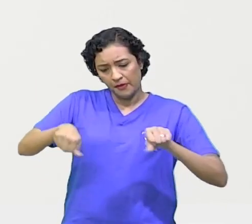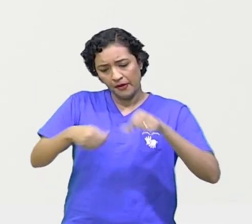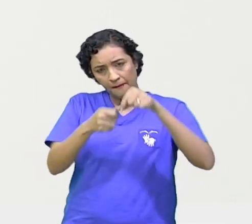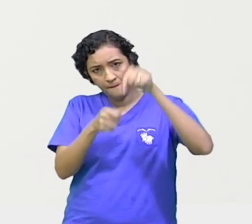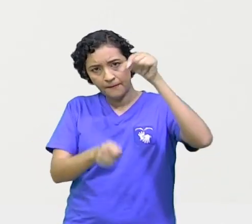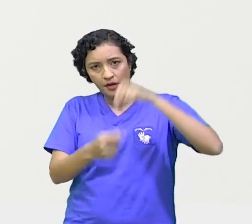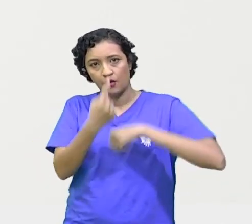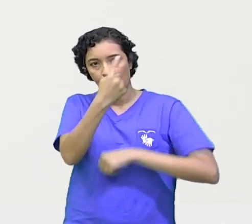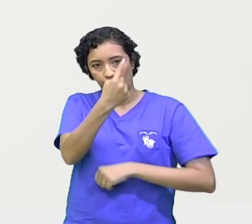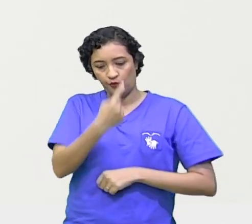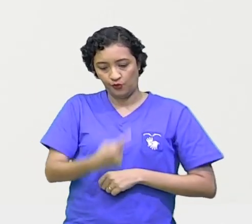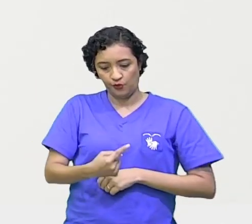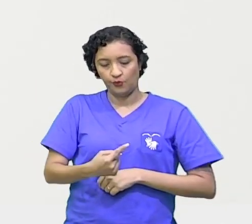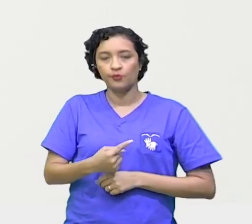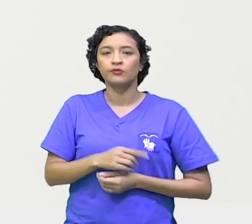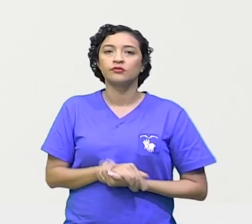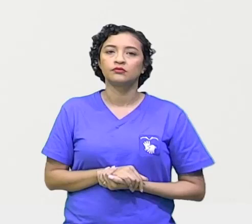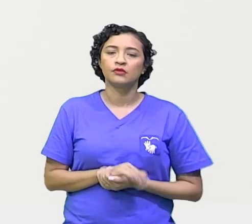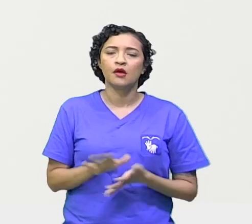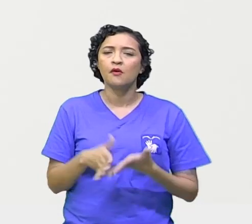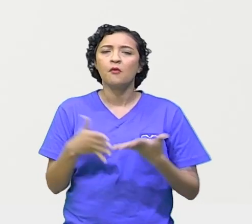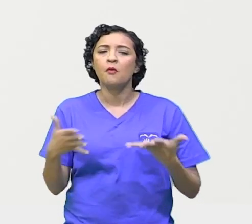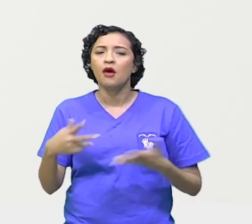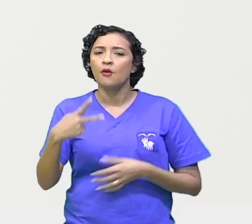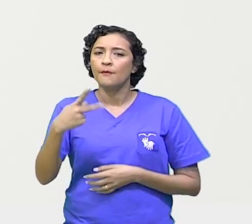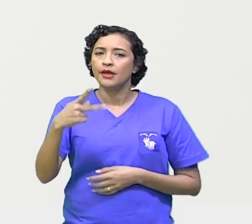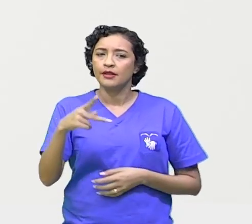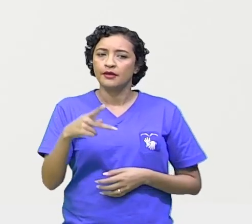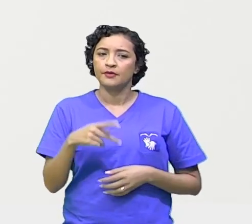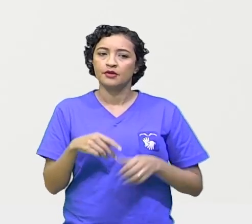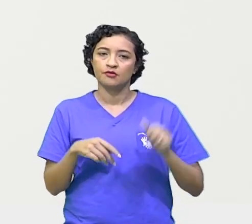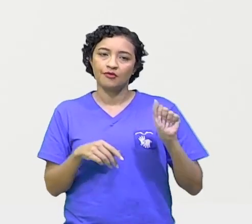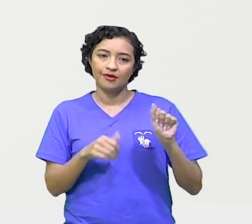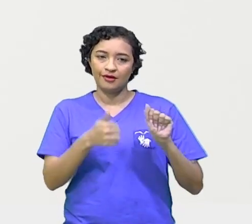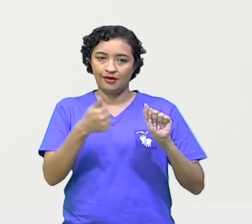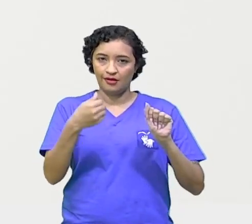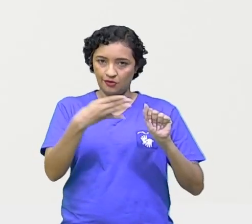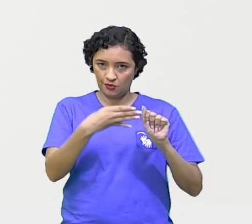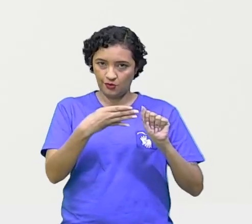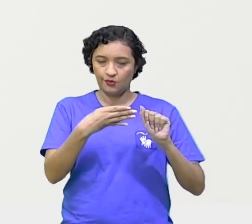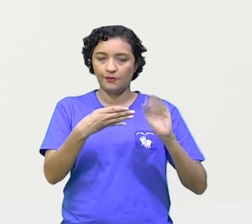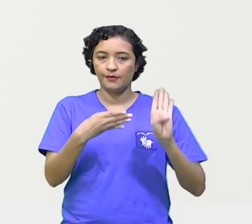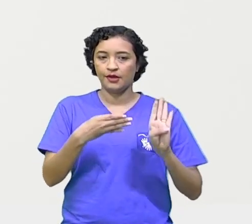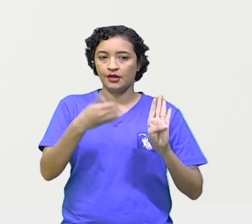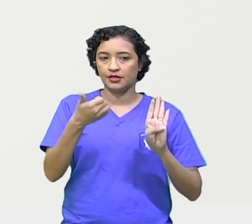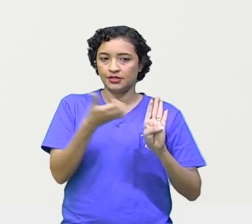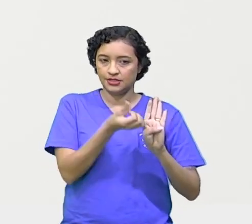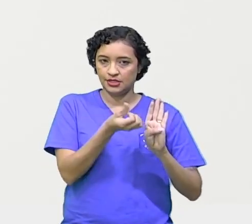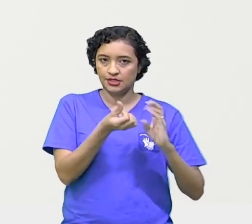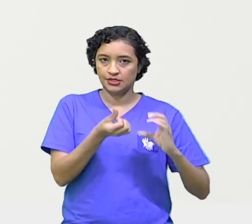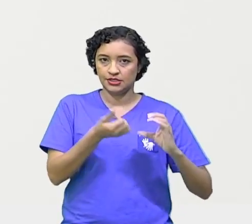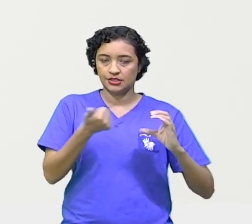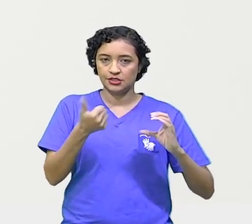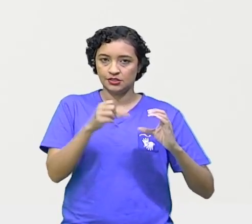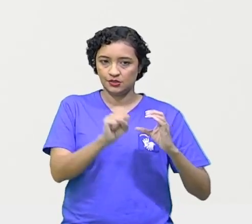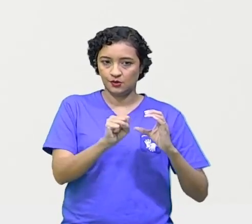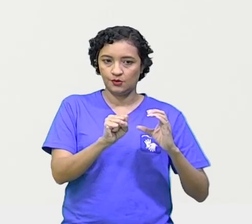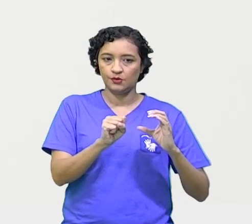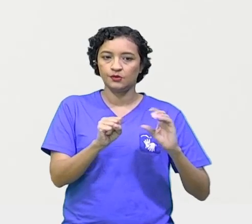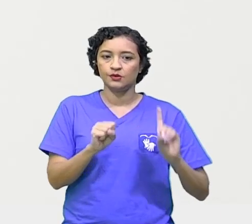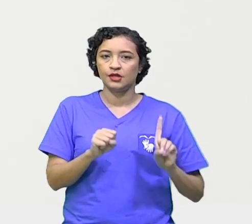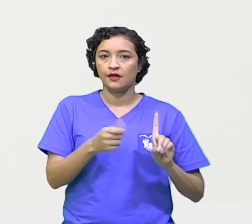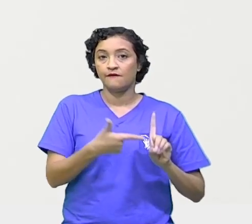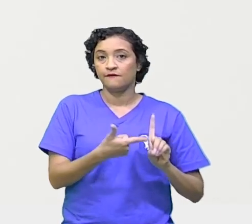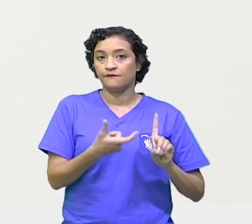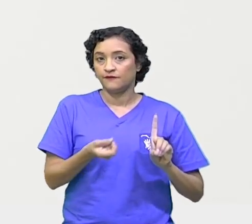certo? Qual o perímetro dessa figura? 14, 16, 18 ou 20